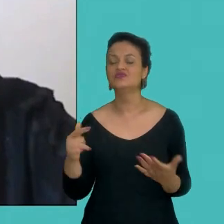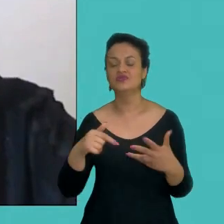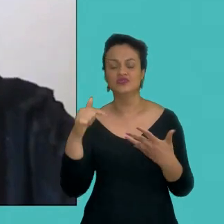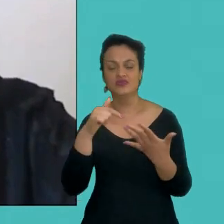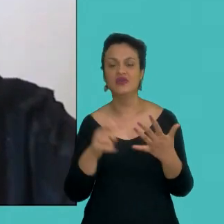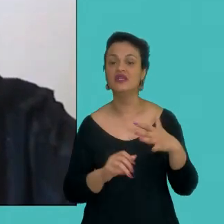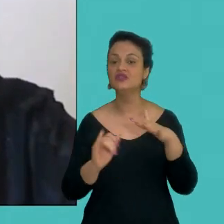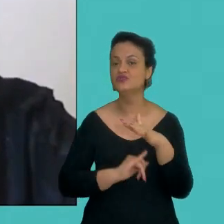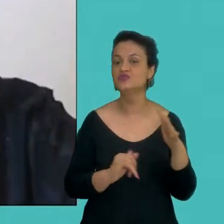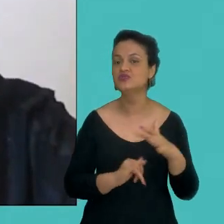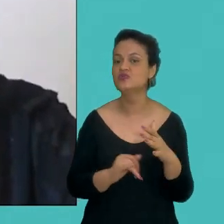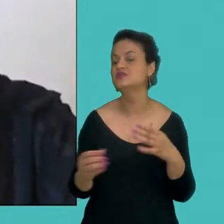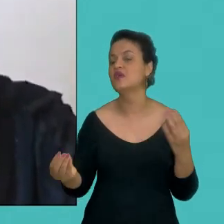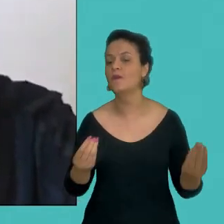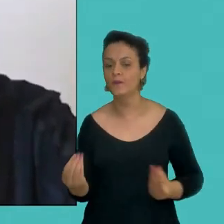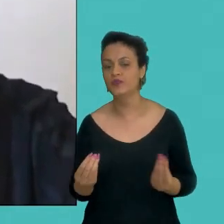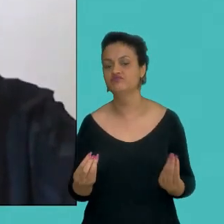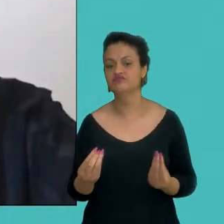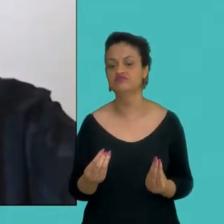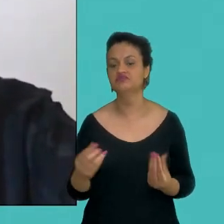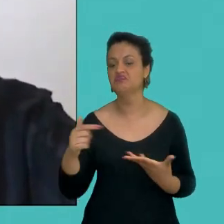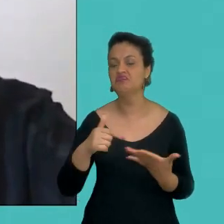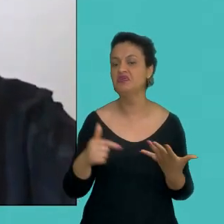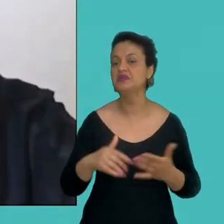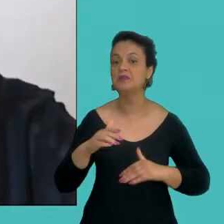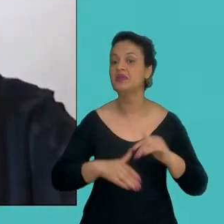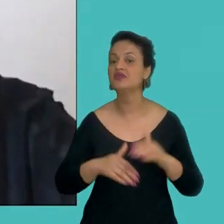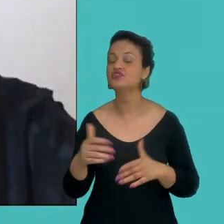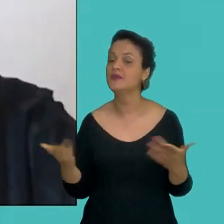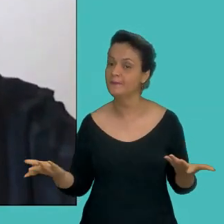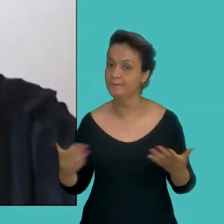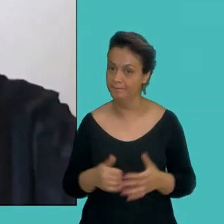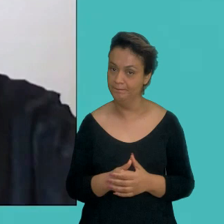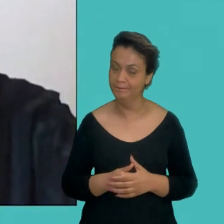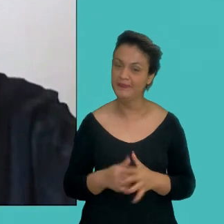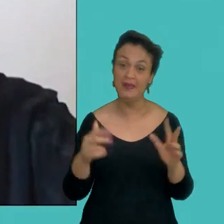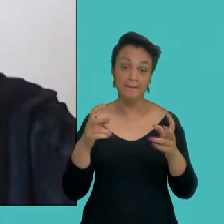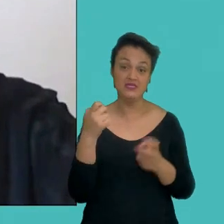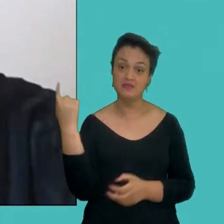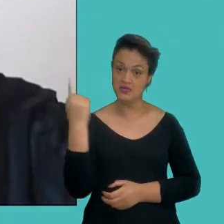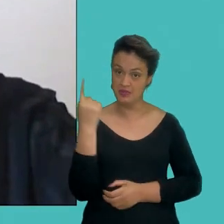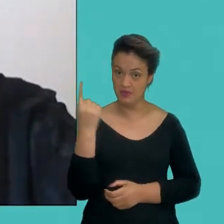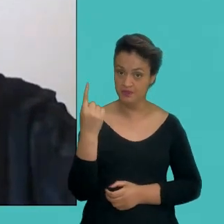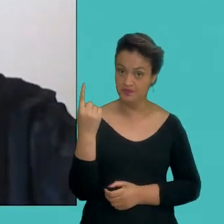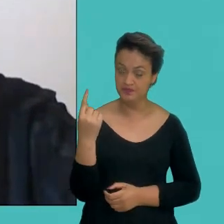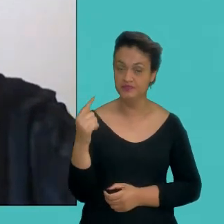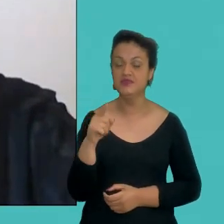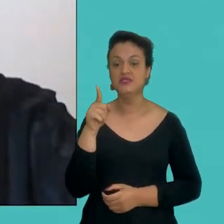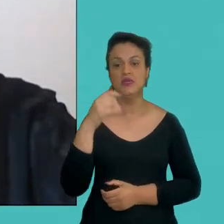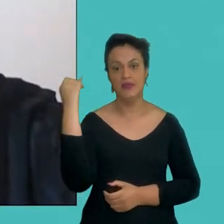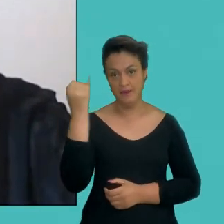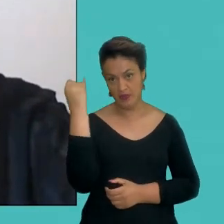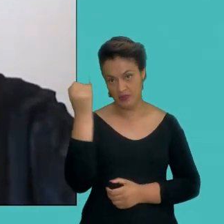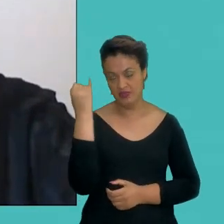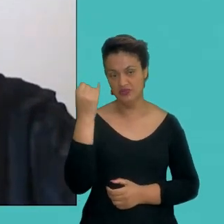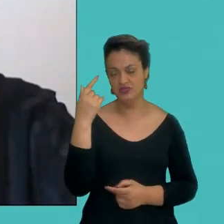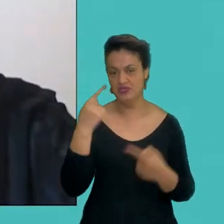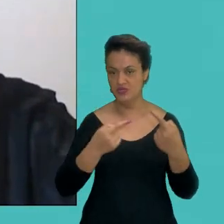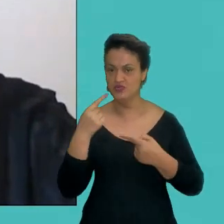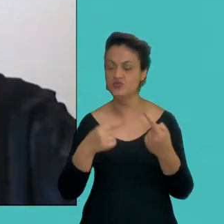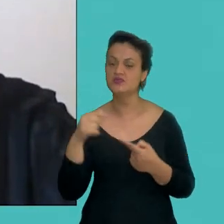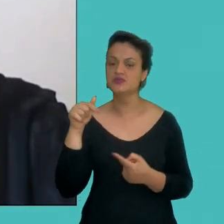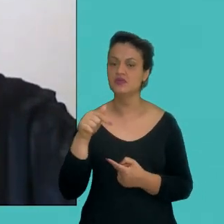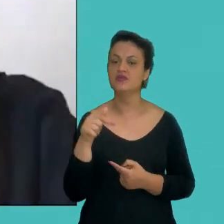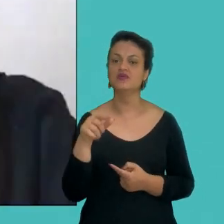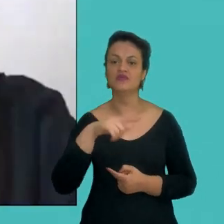De que maneira as instituições reagem a isso, com quais instrumentos? Notem, em primeiro lugar, e acho que isso é